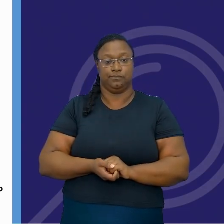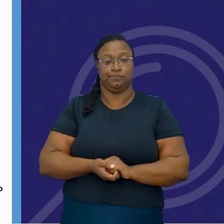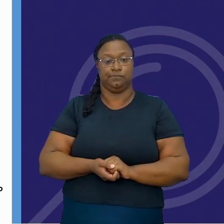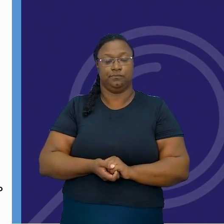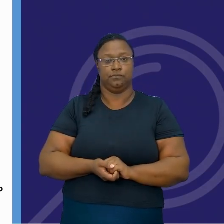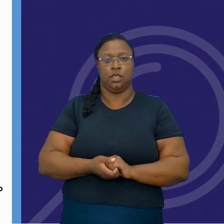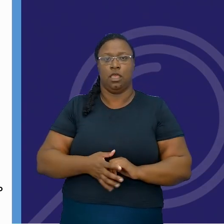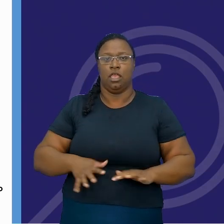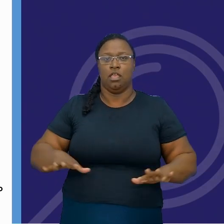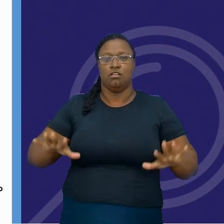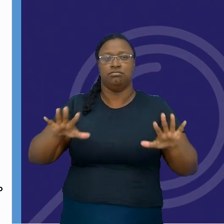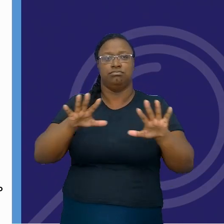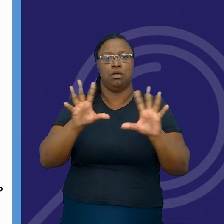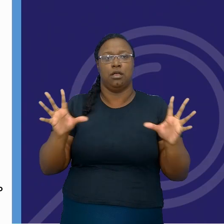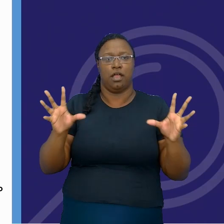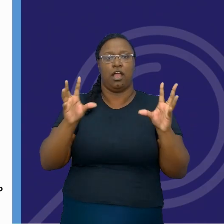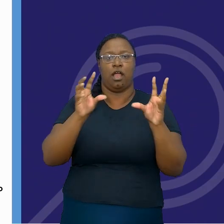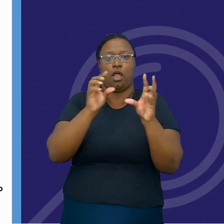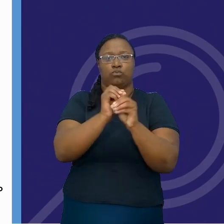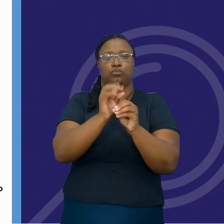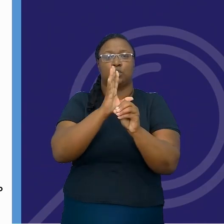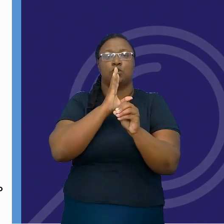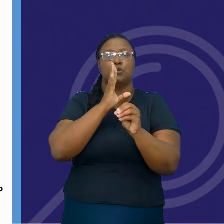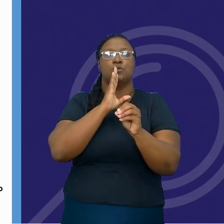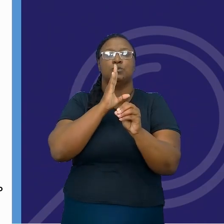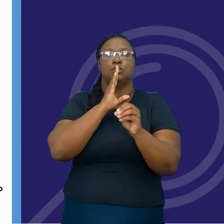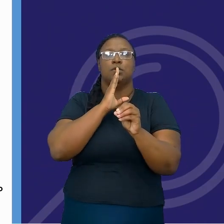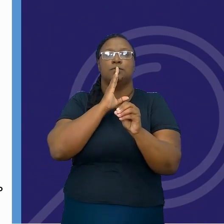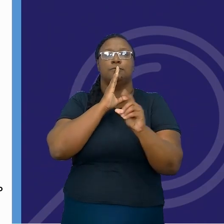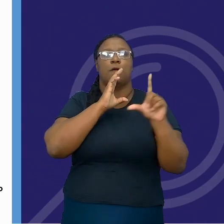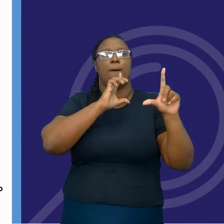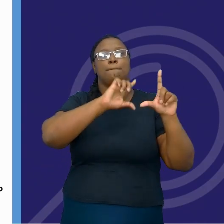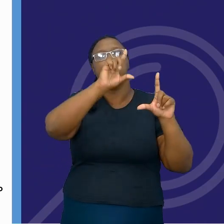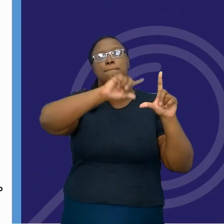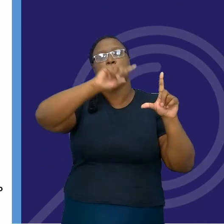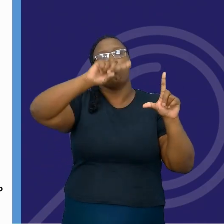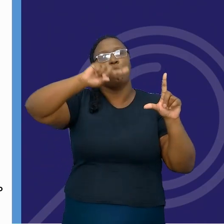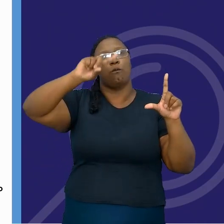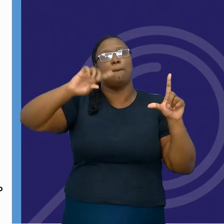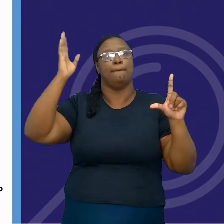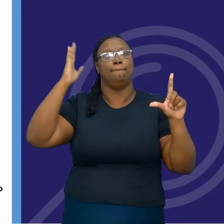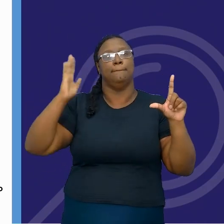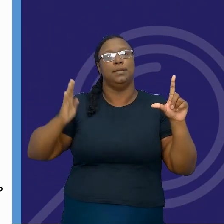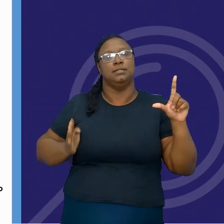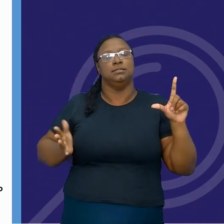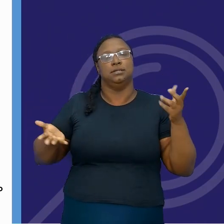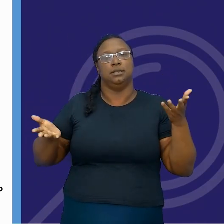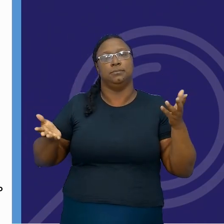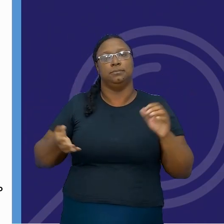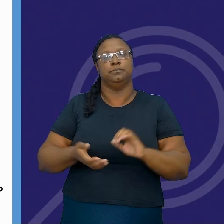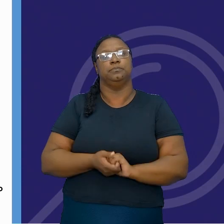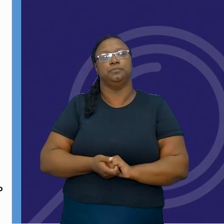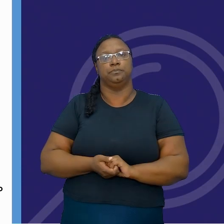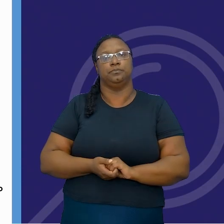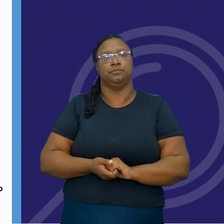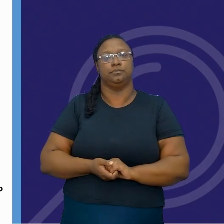concluir esse objetivo conhecendo a matriz elétrica brasileira. para isso, né,